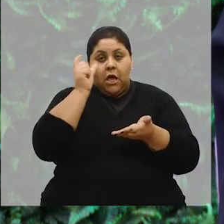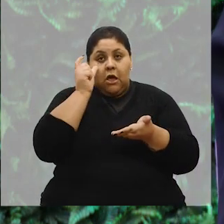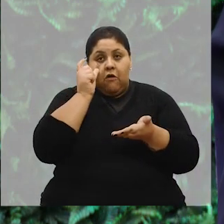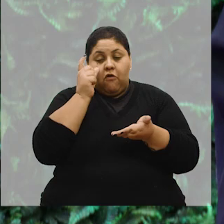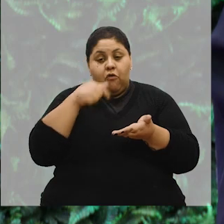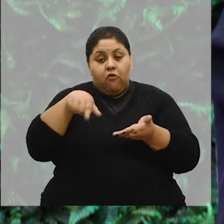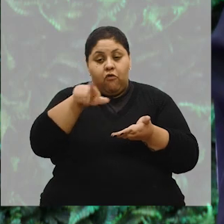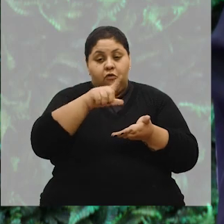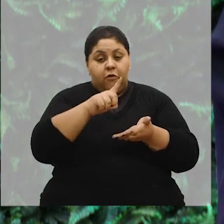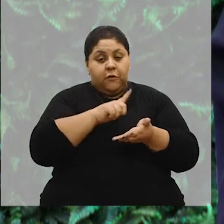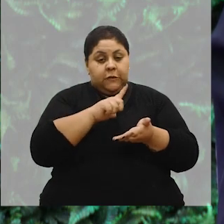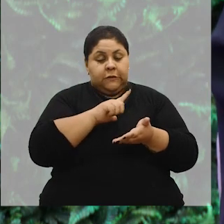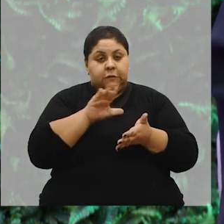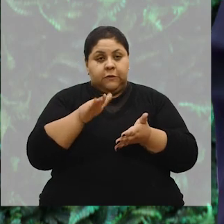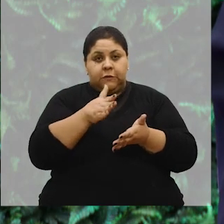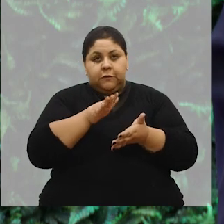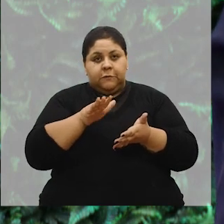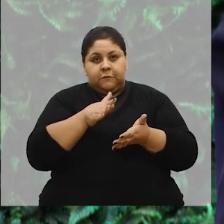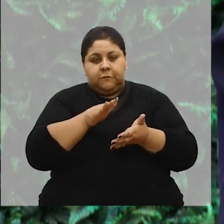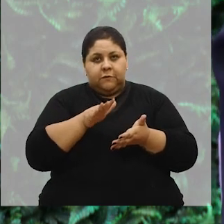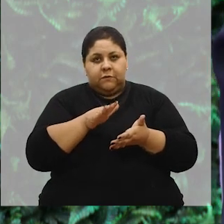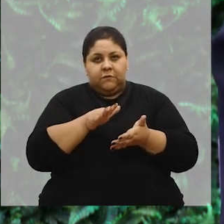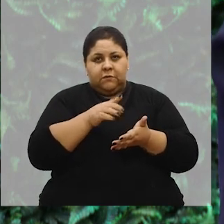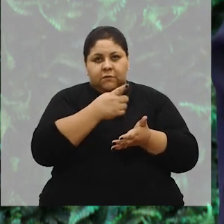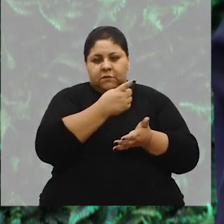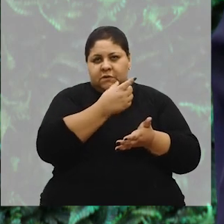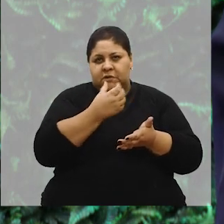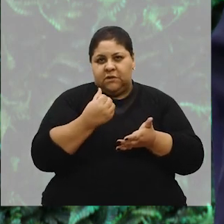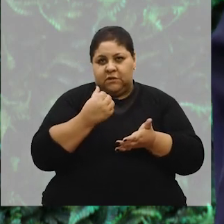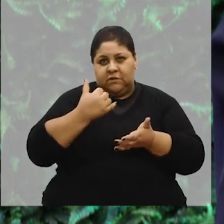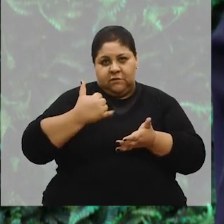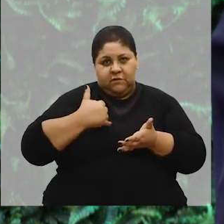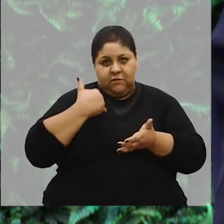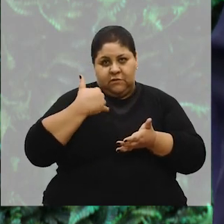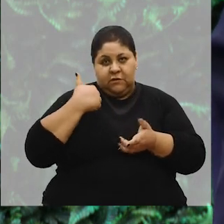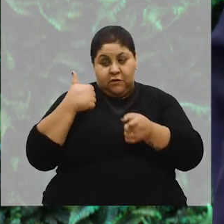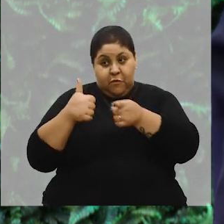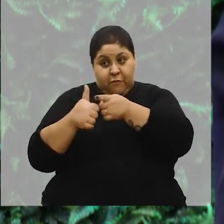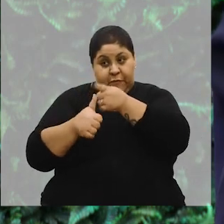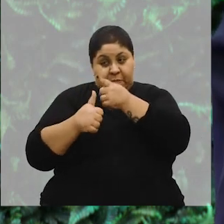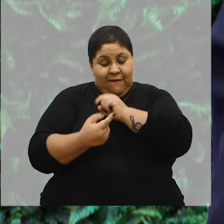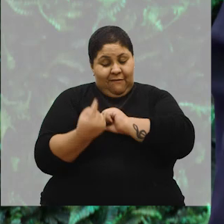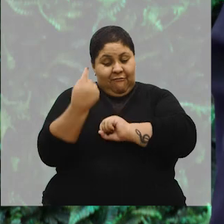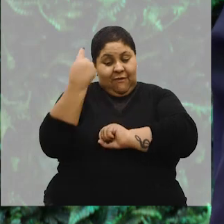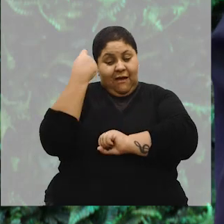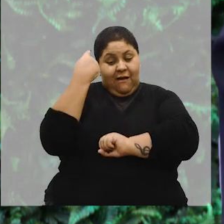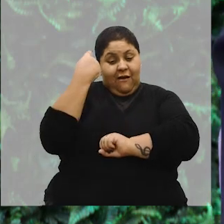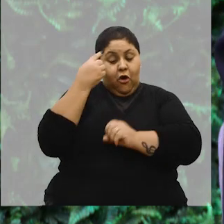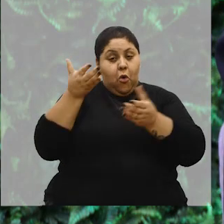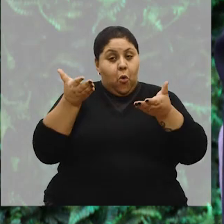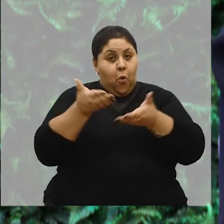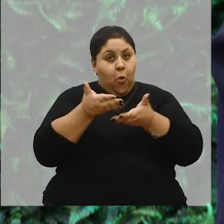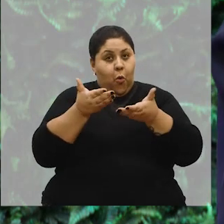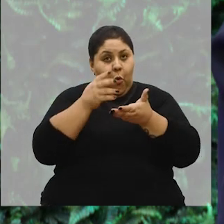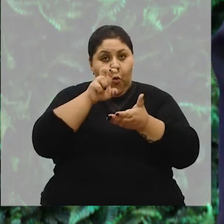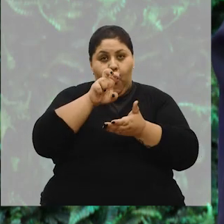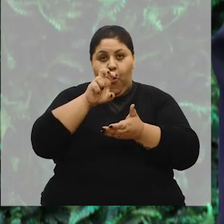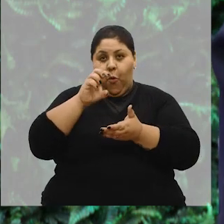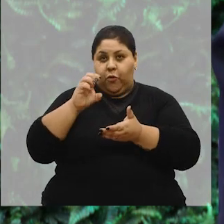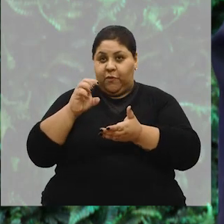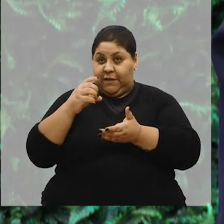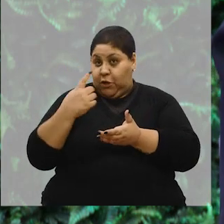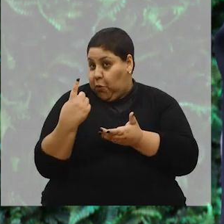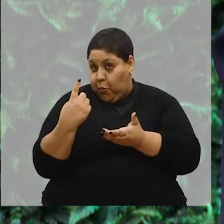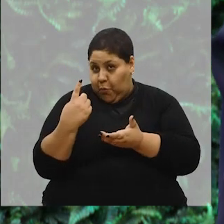nós temos aí, de repente, daqueles de 16 anos, aqueles primeiros de 16, hoje estão com